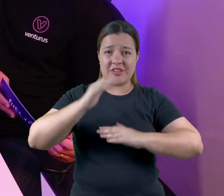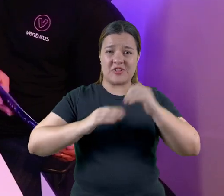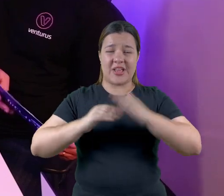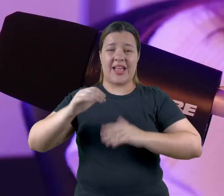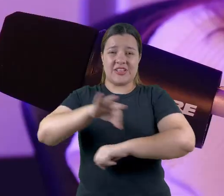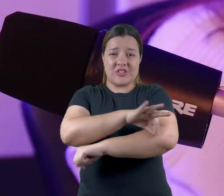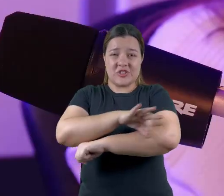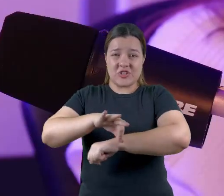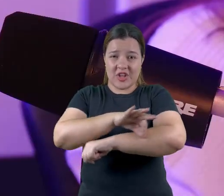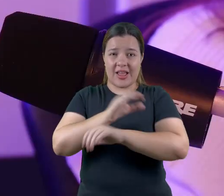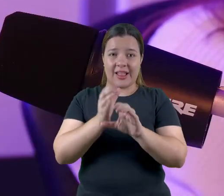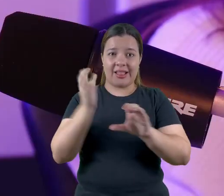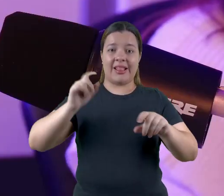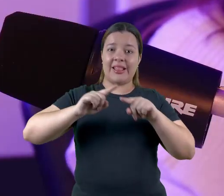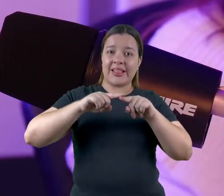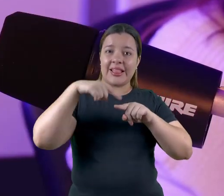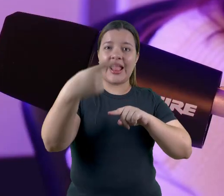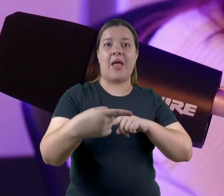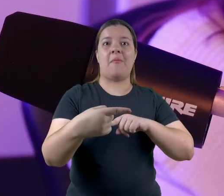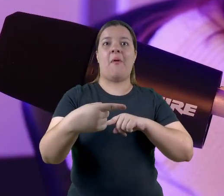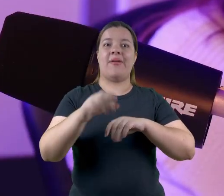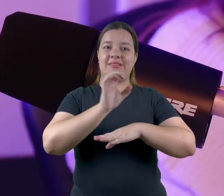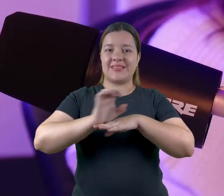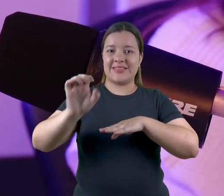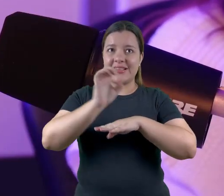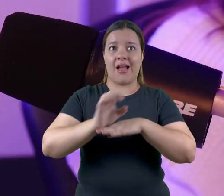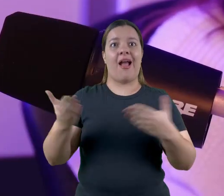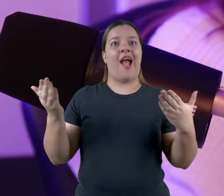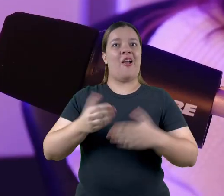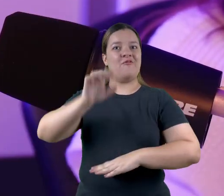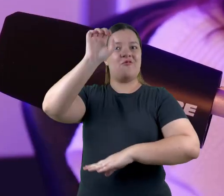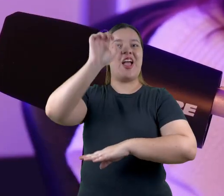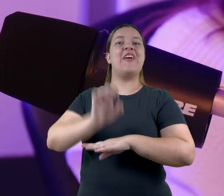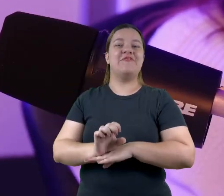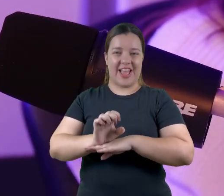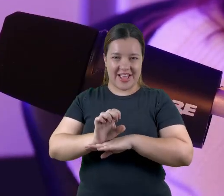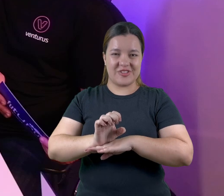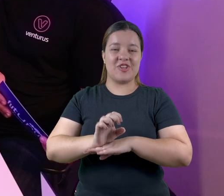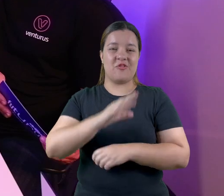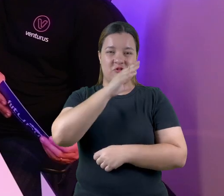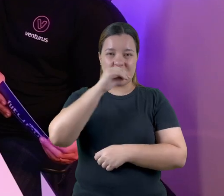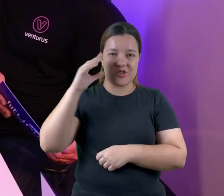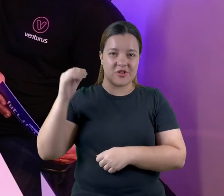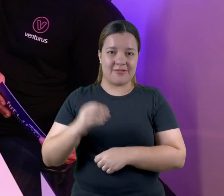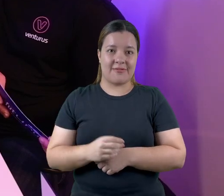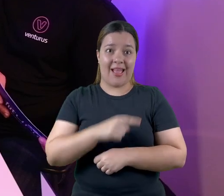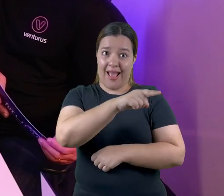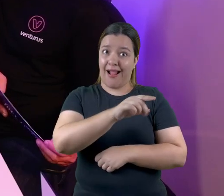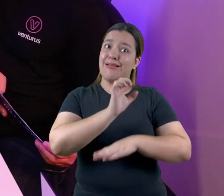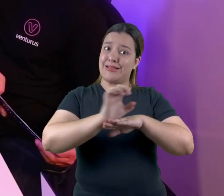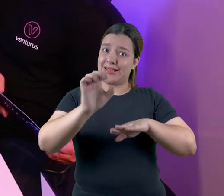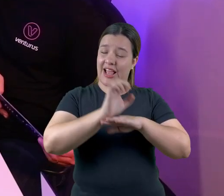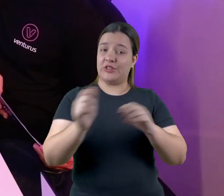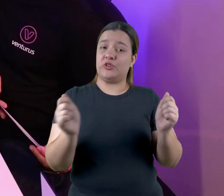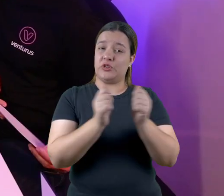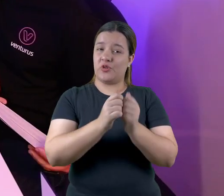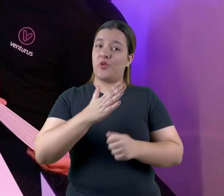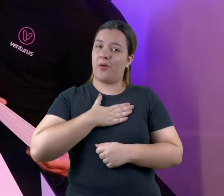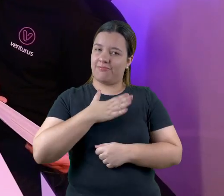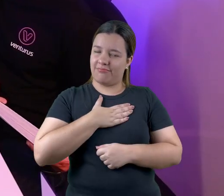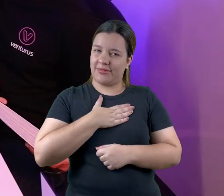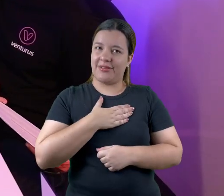engenharia foi né Depois virou estagiária hoje é efetivada colaboradora Nossa começou comigo